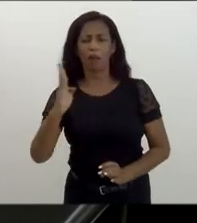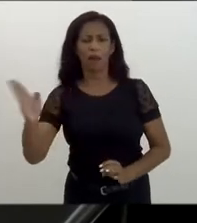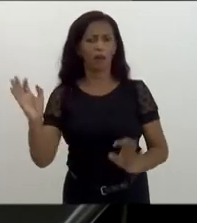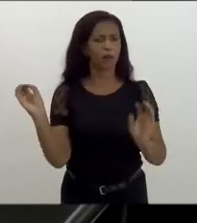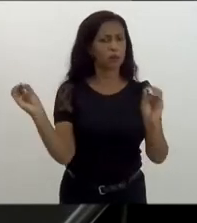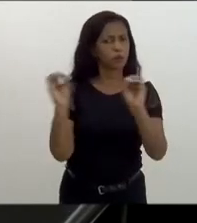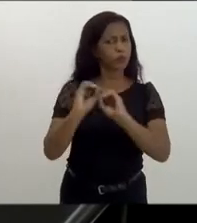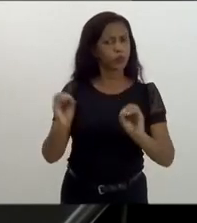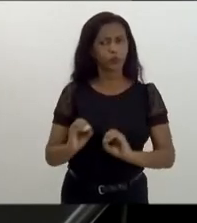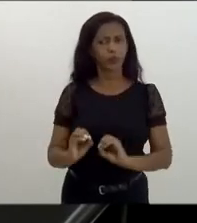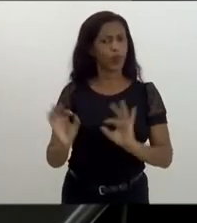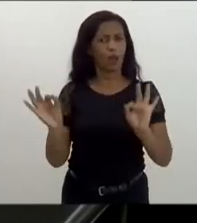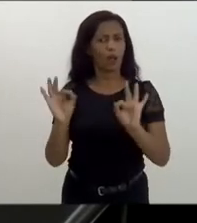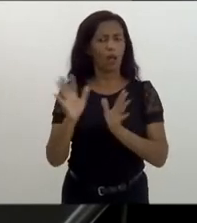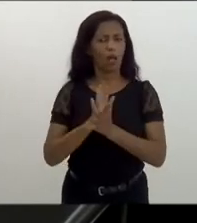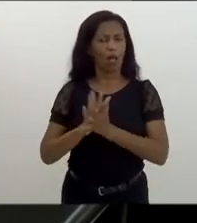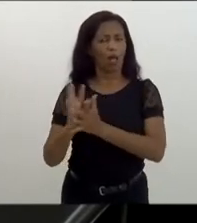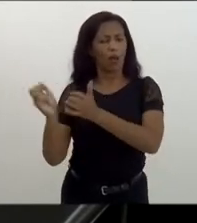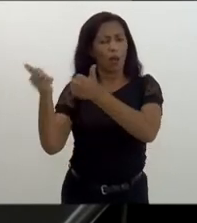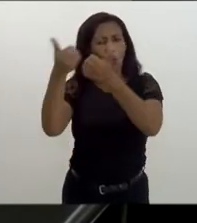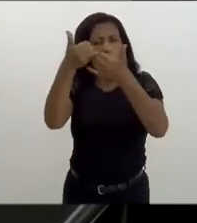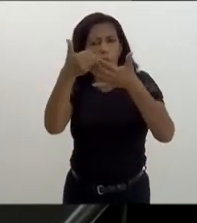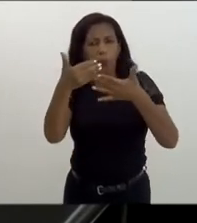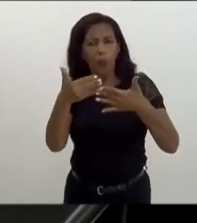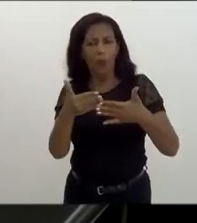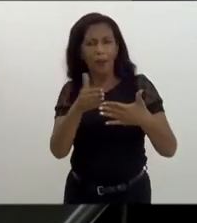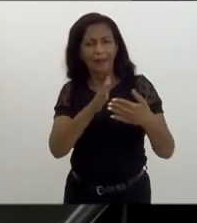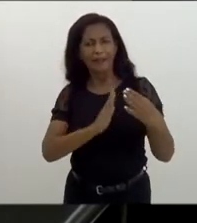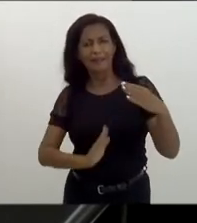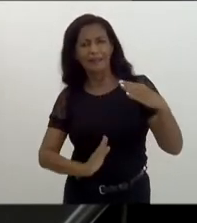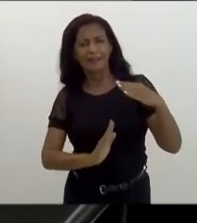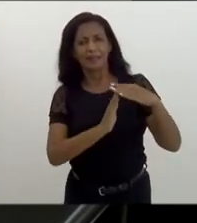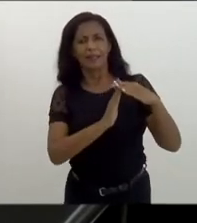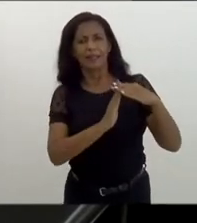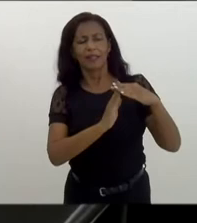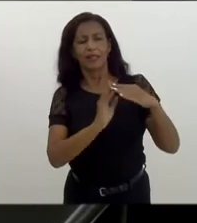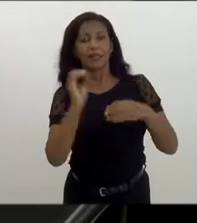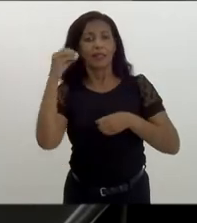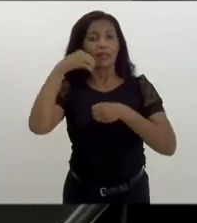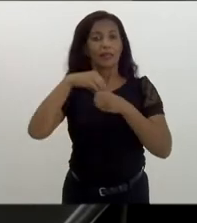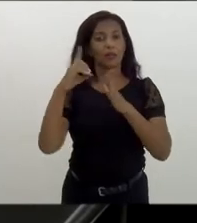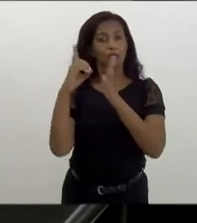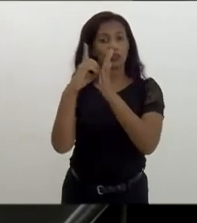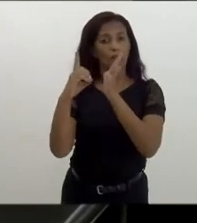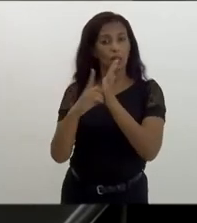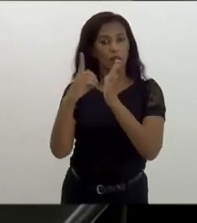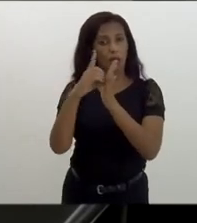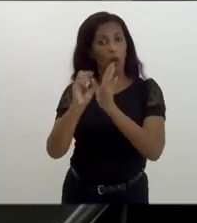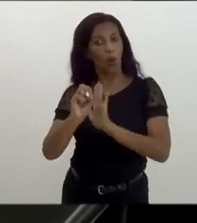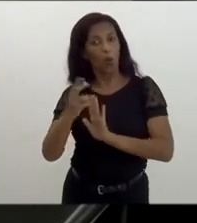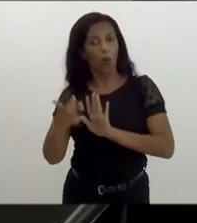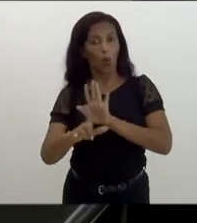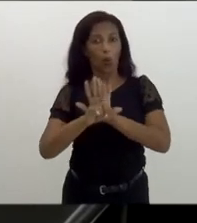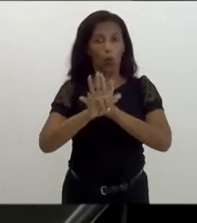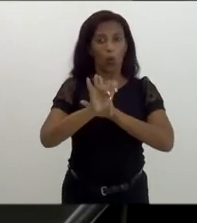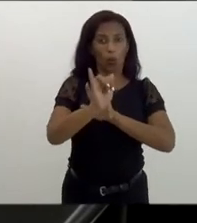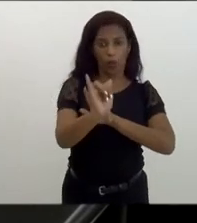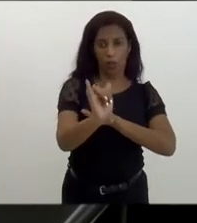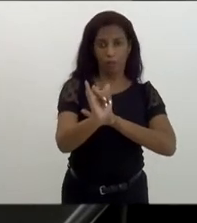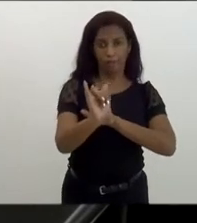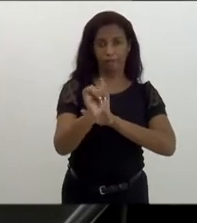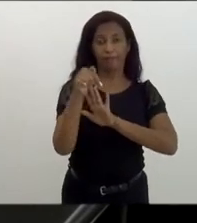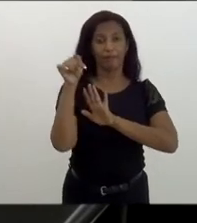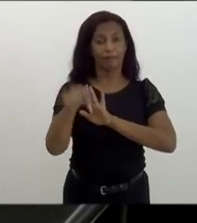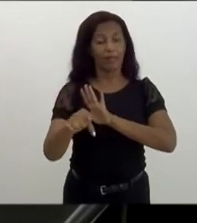é bem definido e delimitado dentro de um decreto ou dentro de uma lei esses